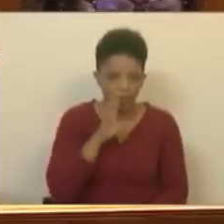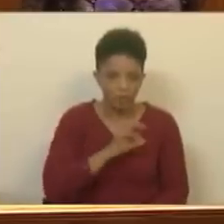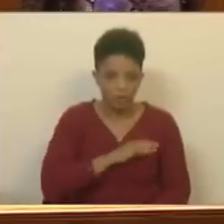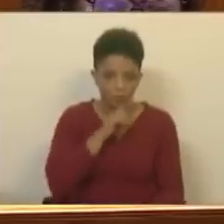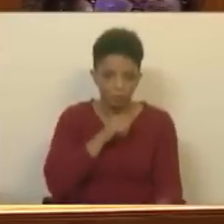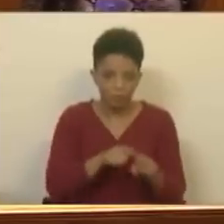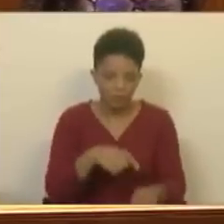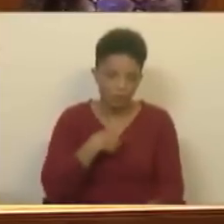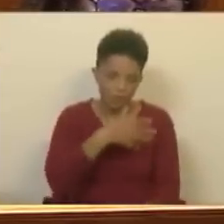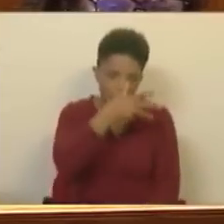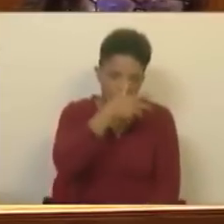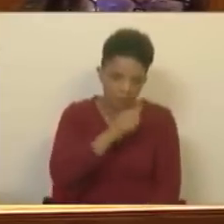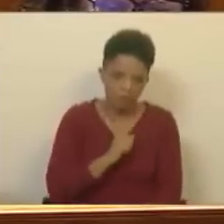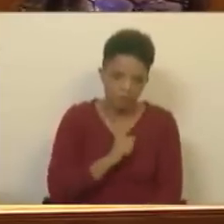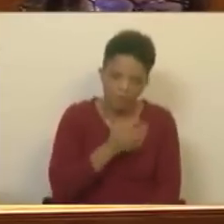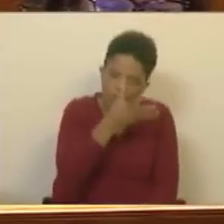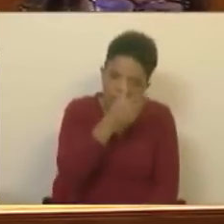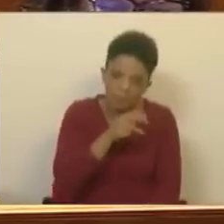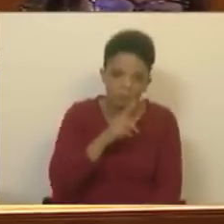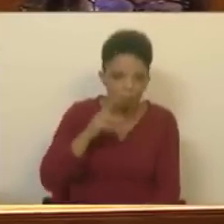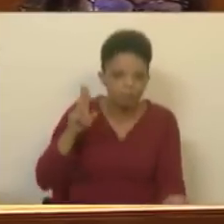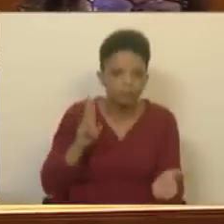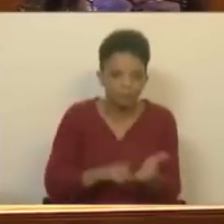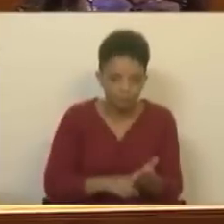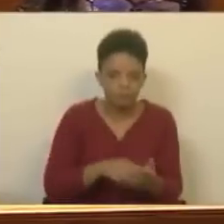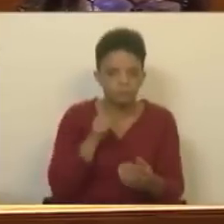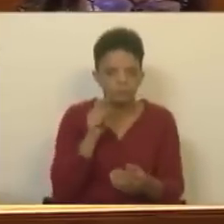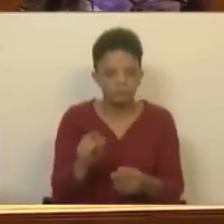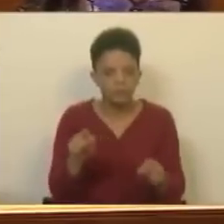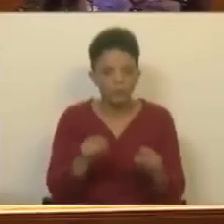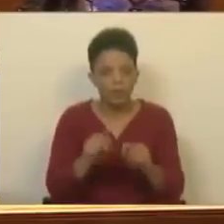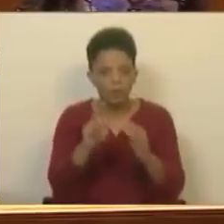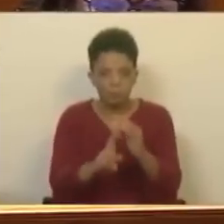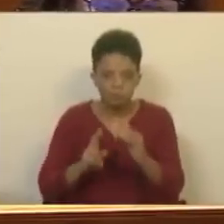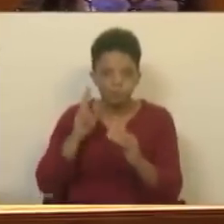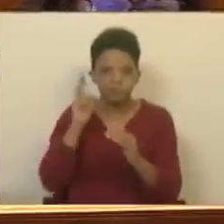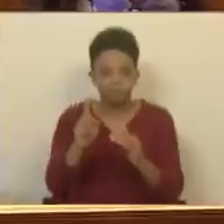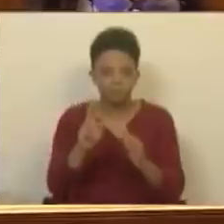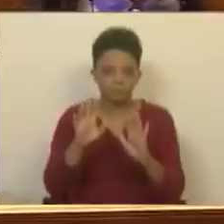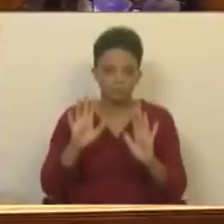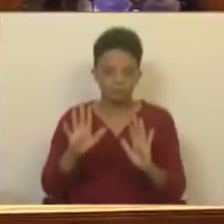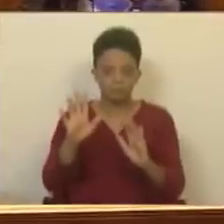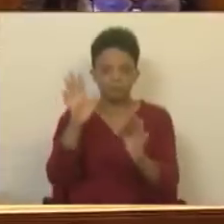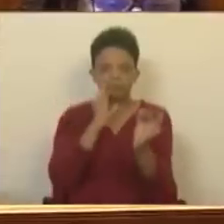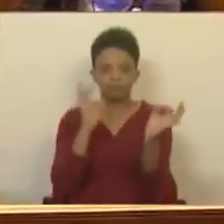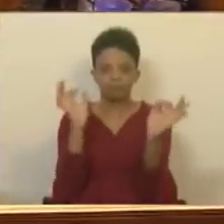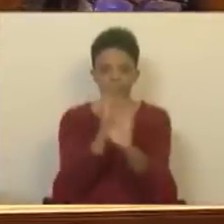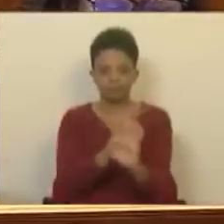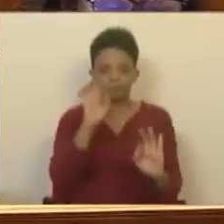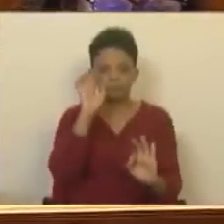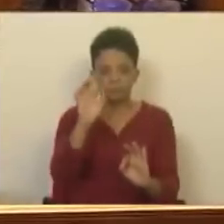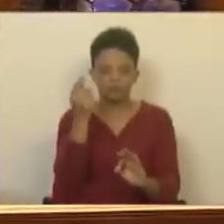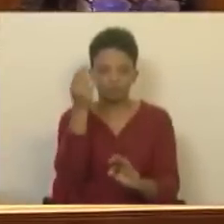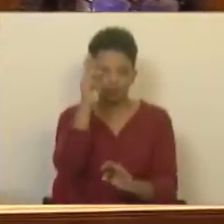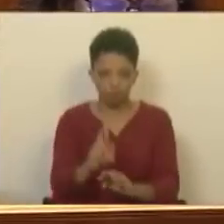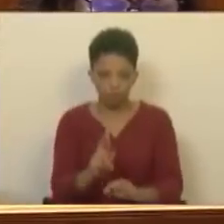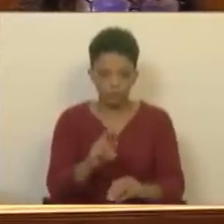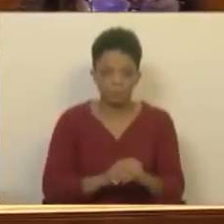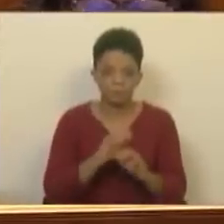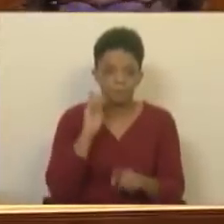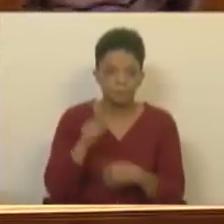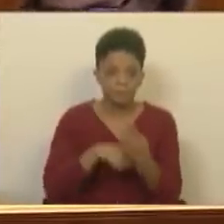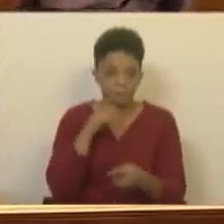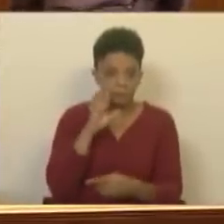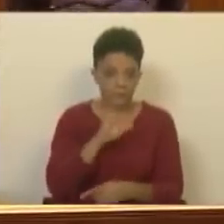Eu lamento elemento mas efetivamente é um aumento absolutamente extraordinário destas regras Depois